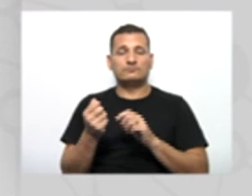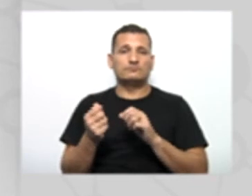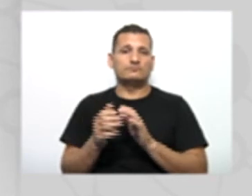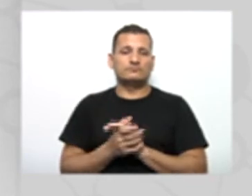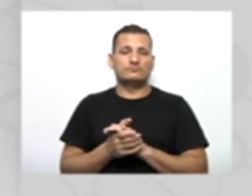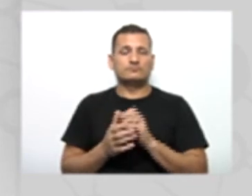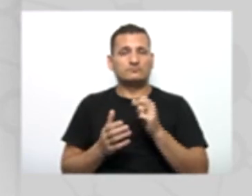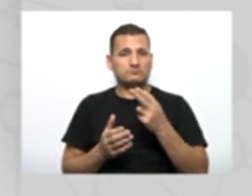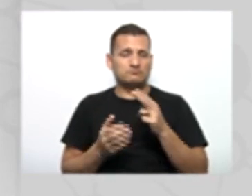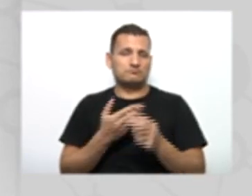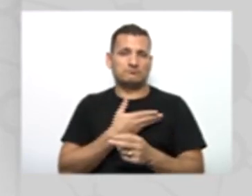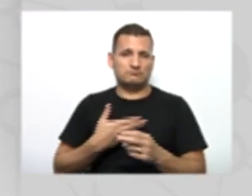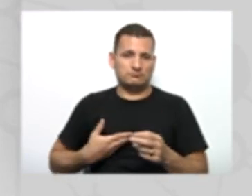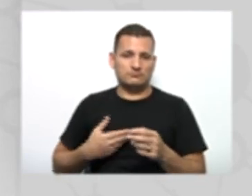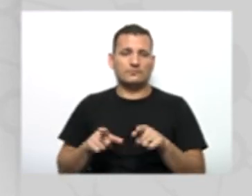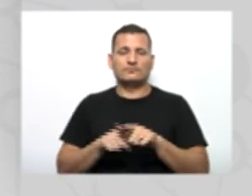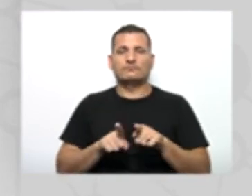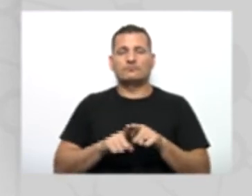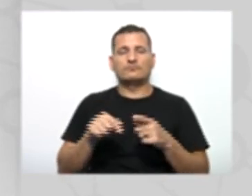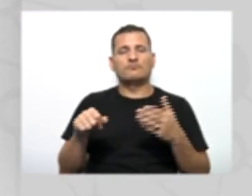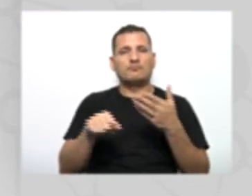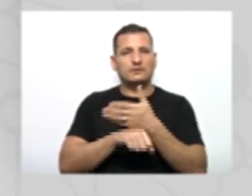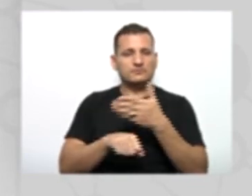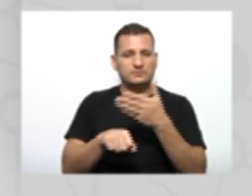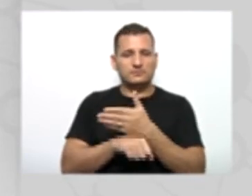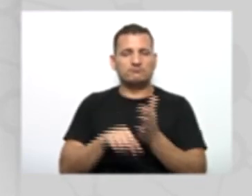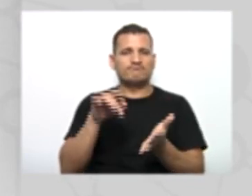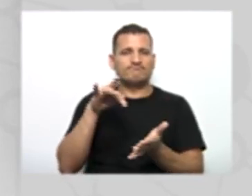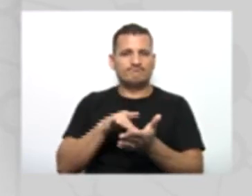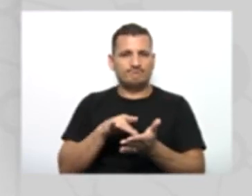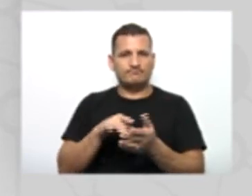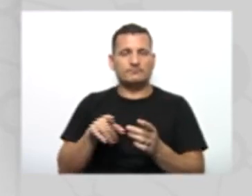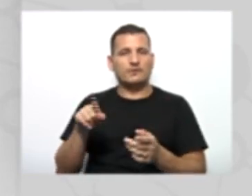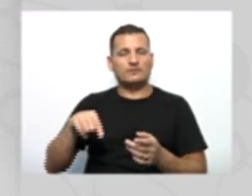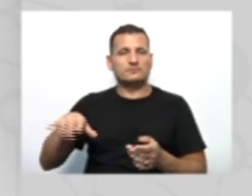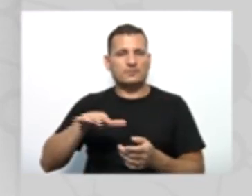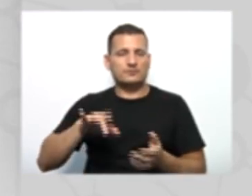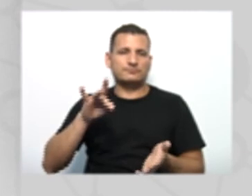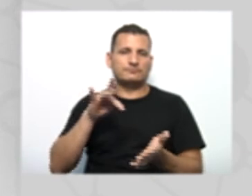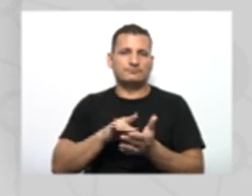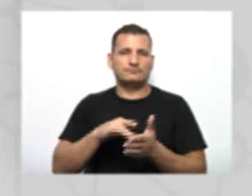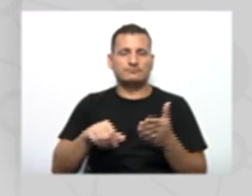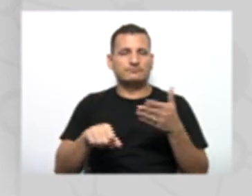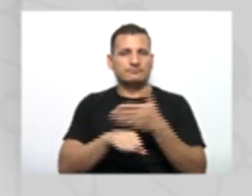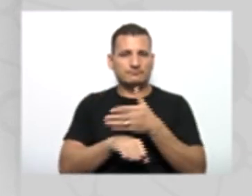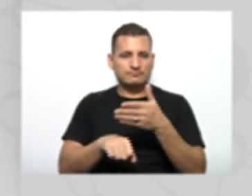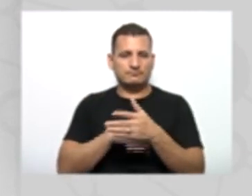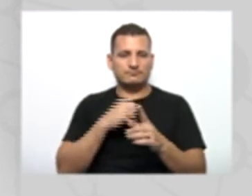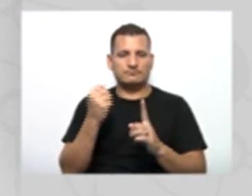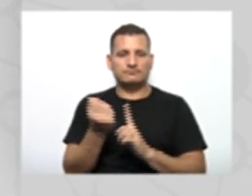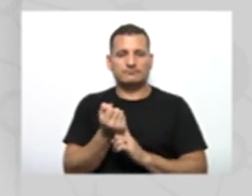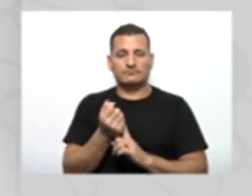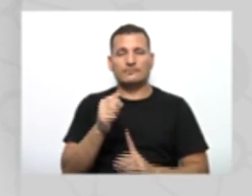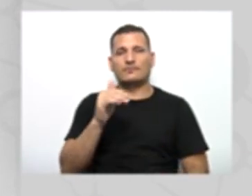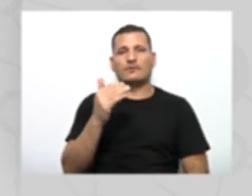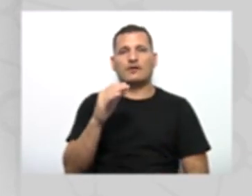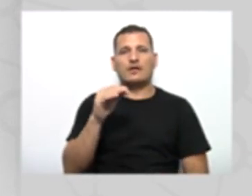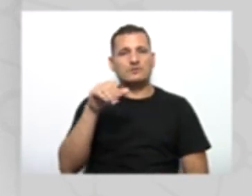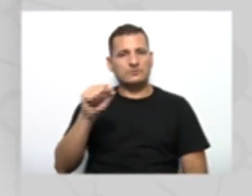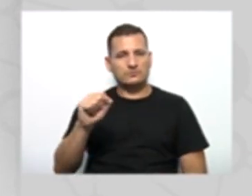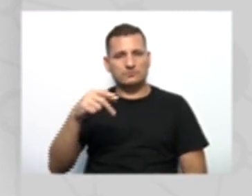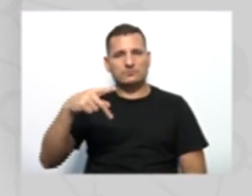podendo participar do exercício do poder político no Estado. Então, essa pessoa, ela se incomodou, primeira coisa,